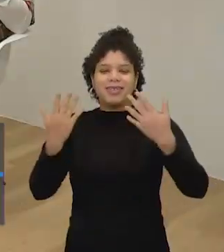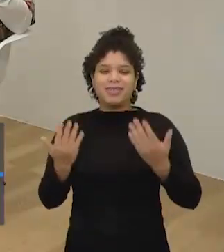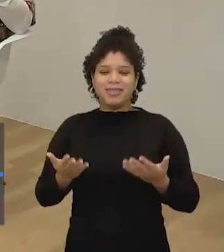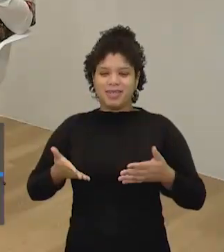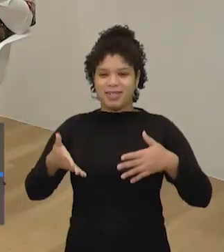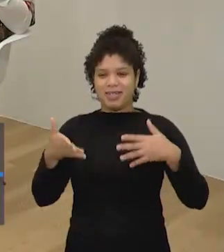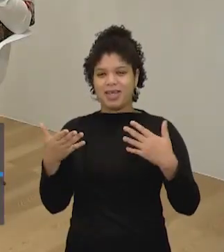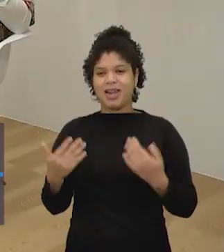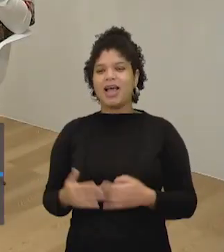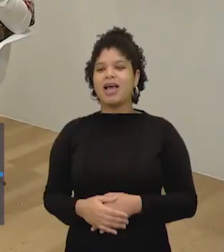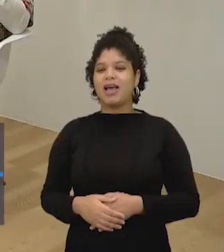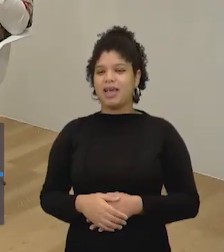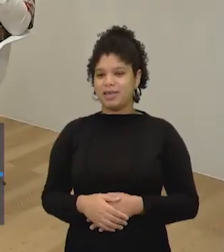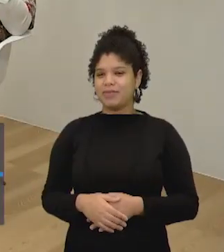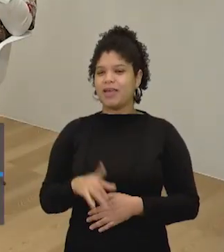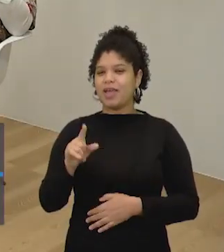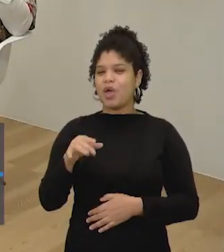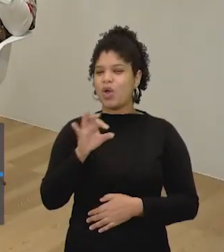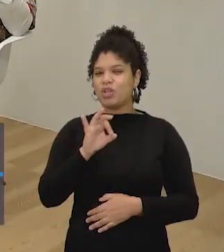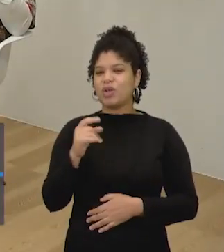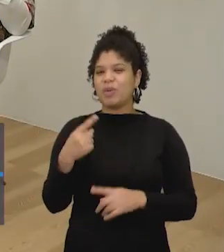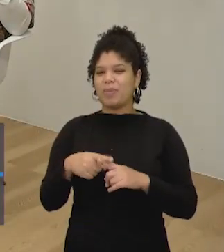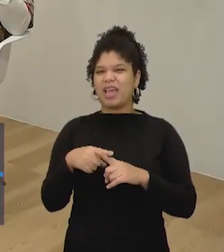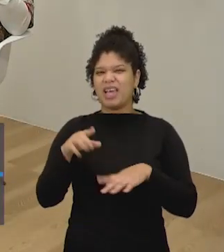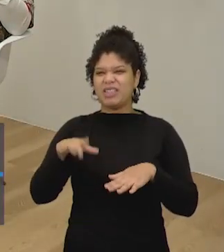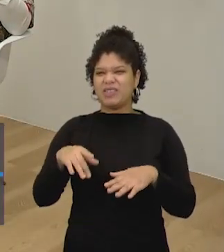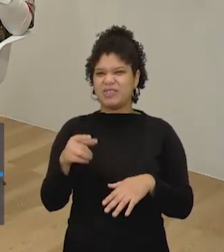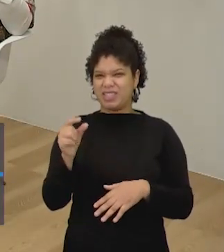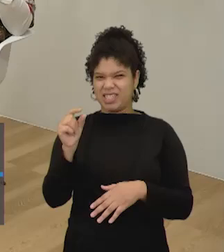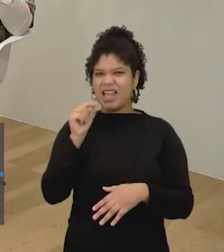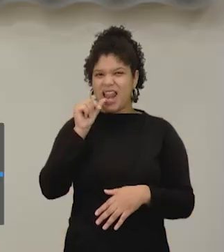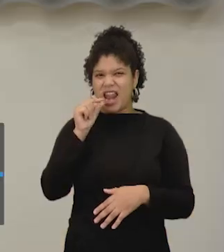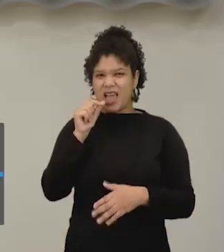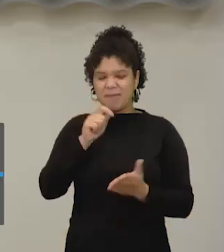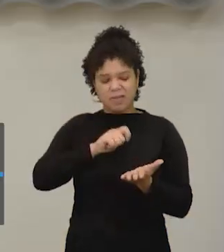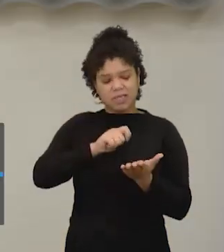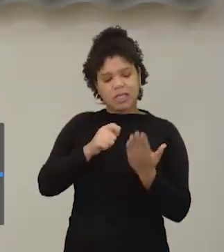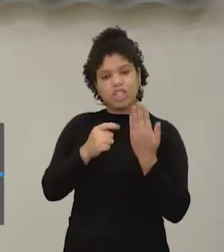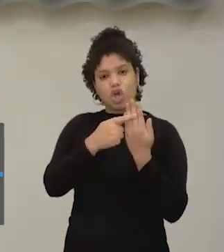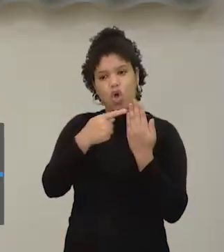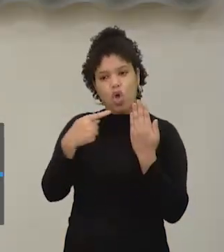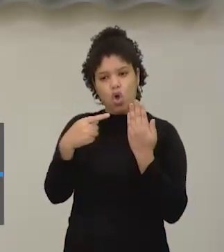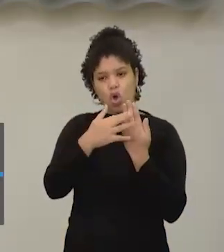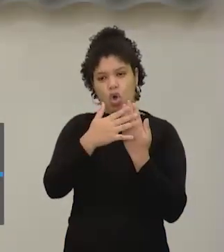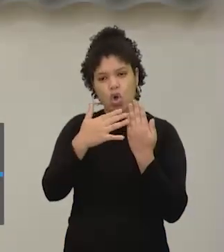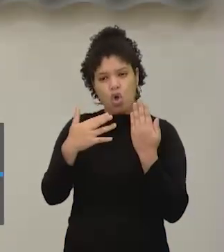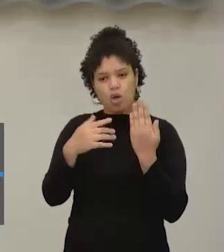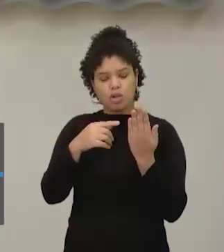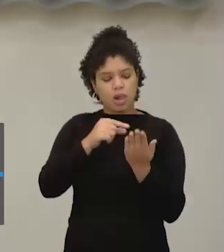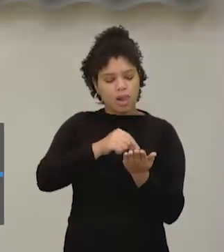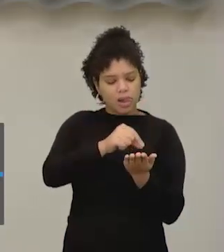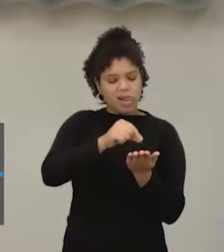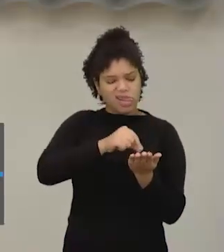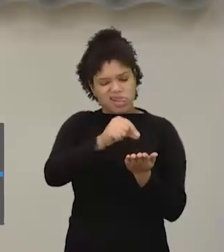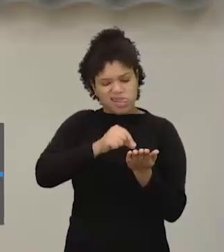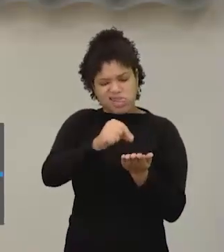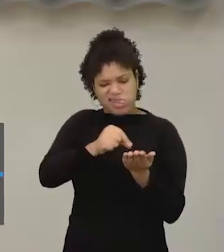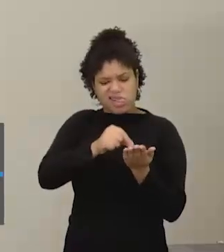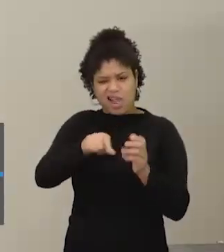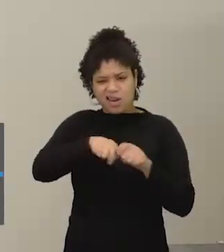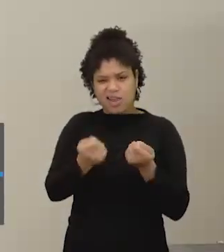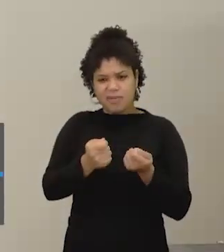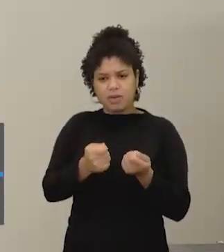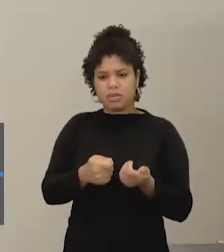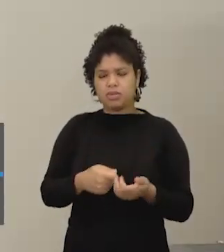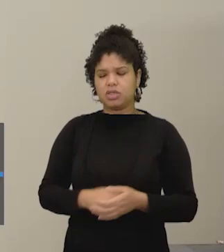melhor do que aqueles cadernos de pintar com lápis de cor que o lápis quebra a ponta e você fica com raiva quando era para você ficar feliz e calmo. A